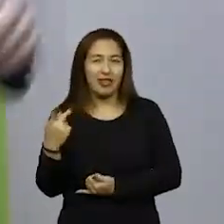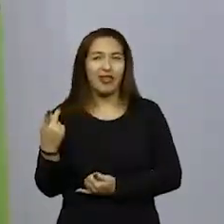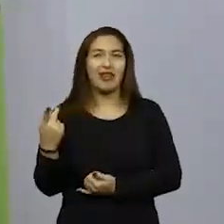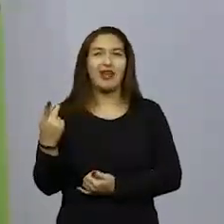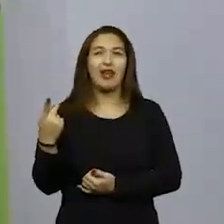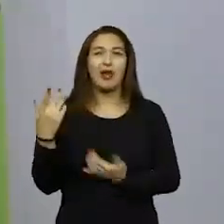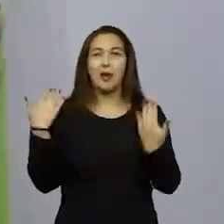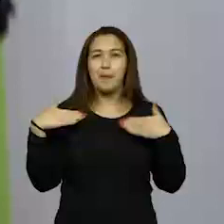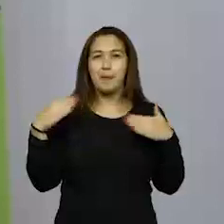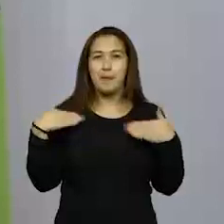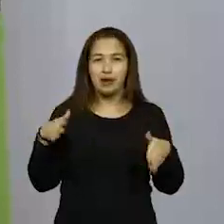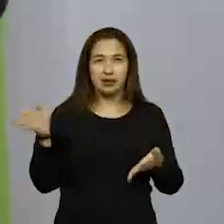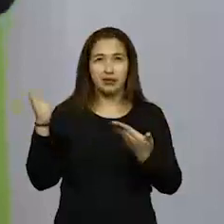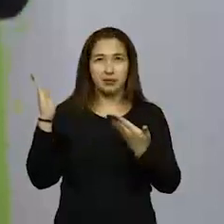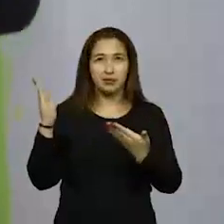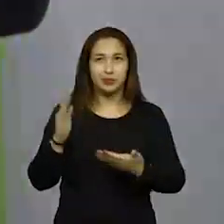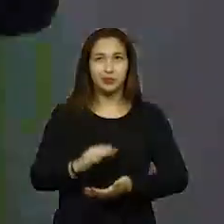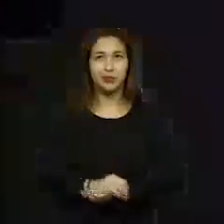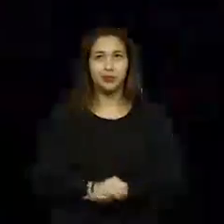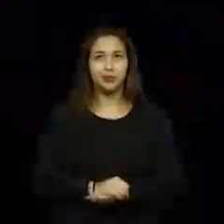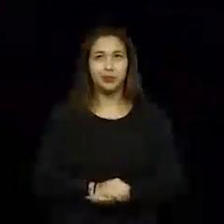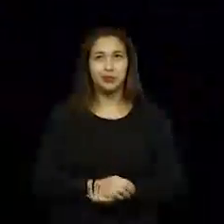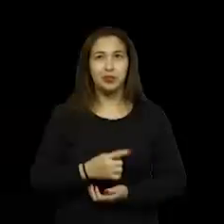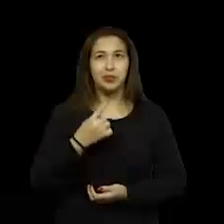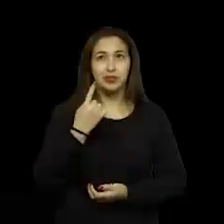de Bonito. Custou